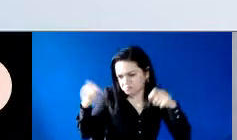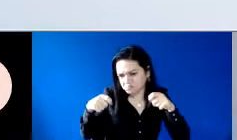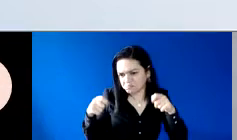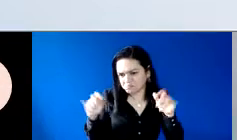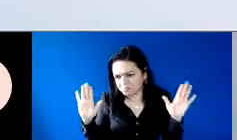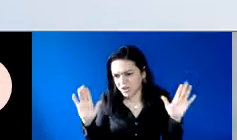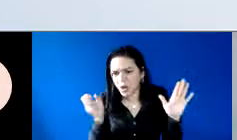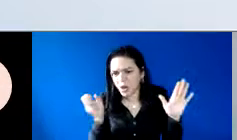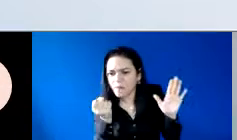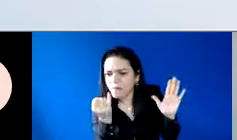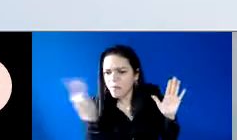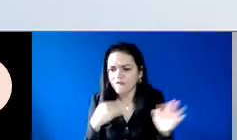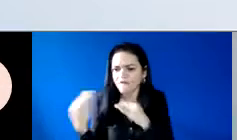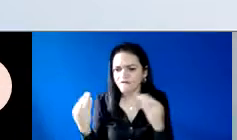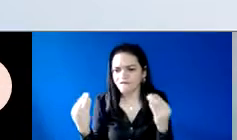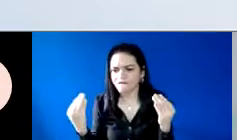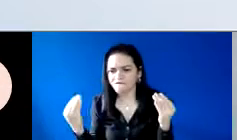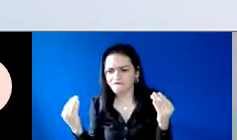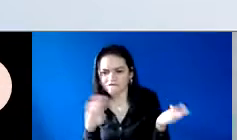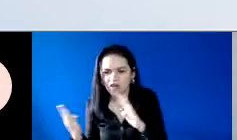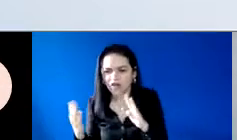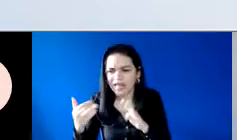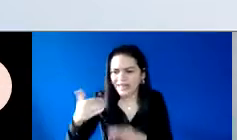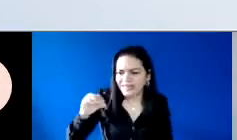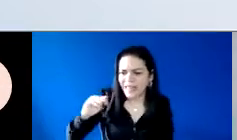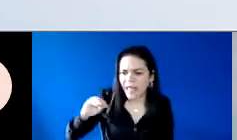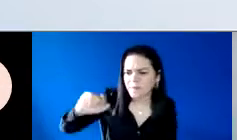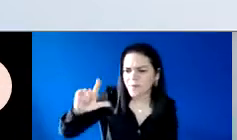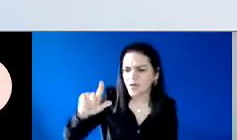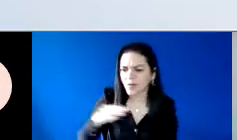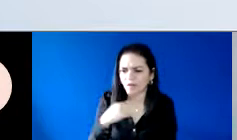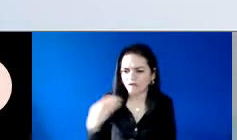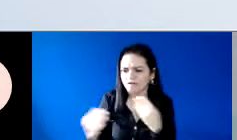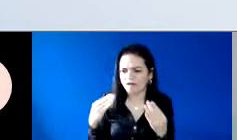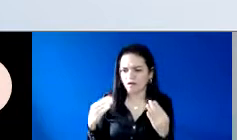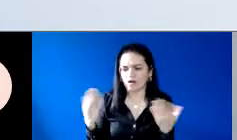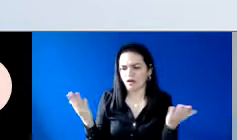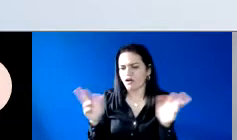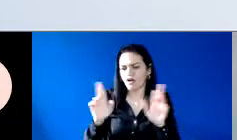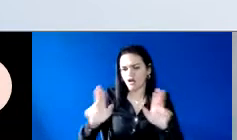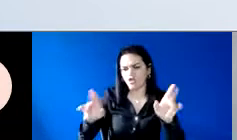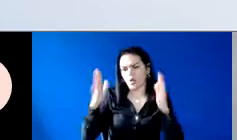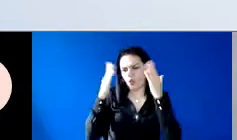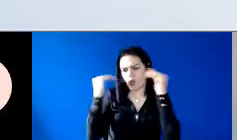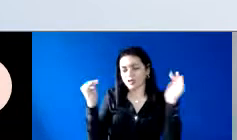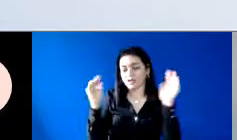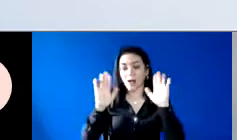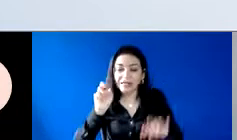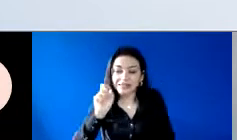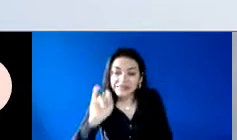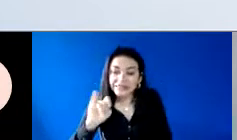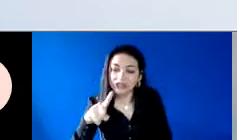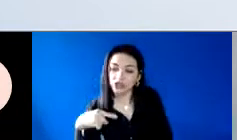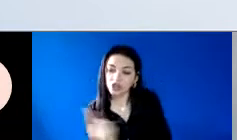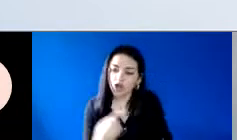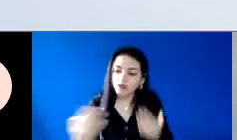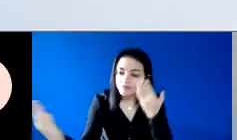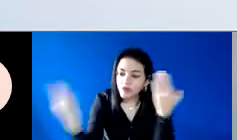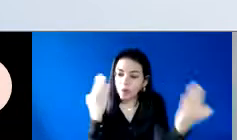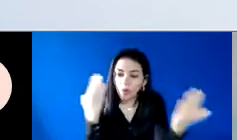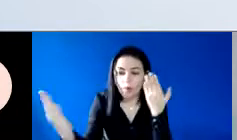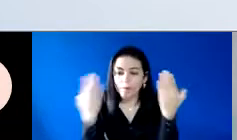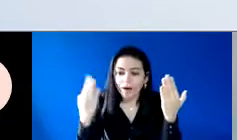pela quantidade de óbitos que nós tivemos 10 mil óbitos, isso não é sucesso. Mas quando a gente compara a nossa mortalidade com a